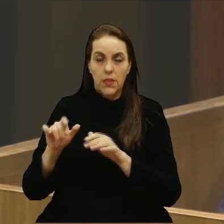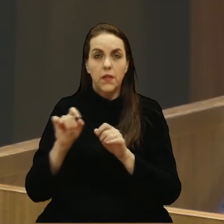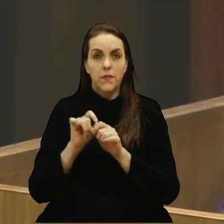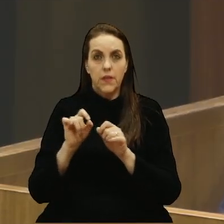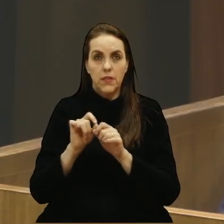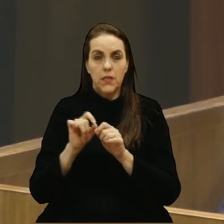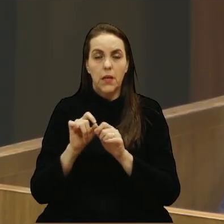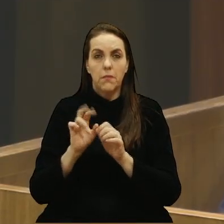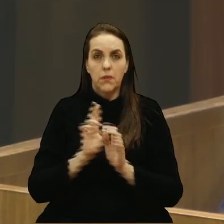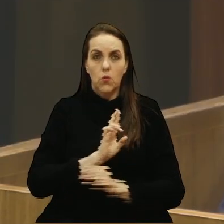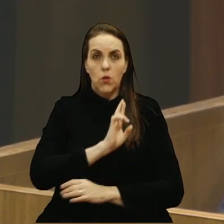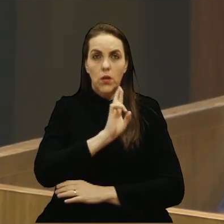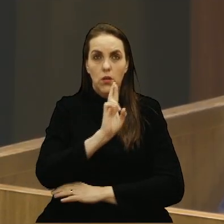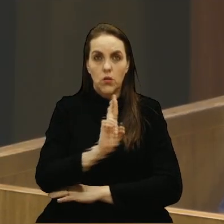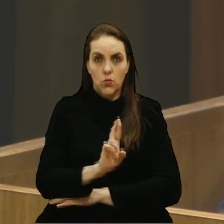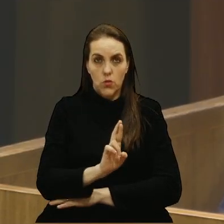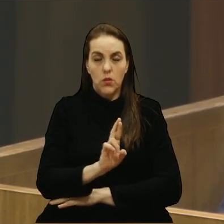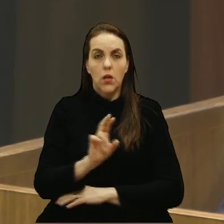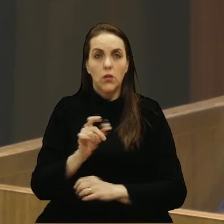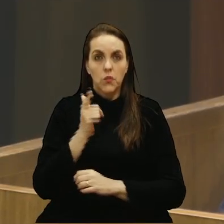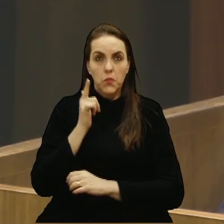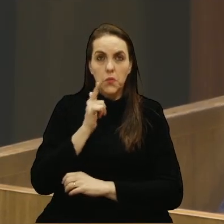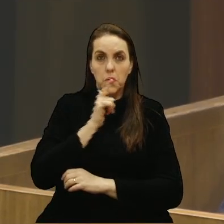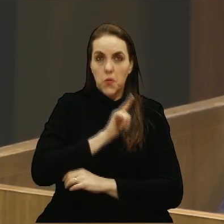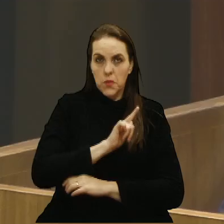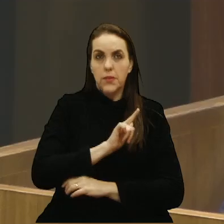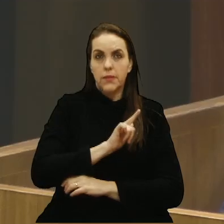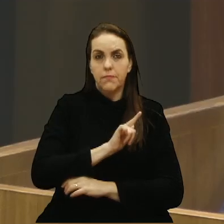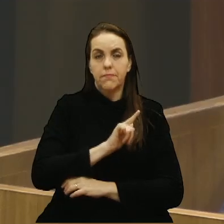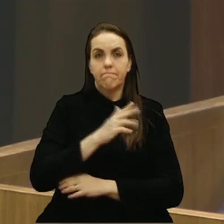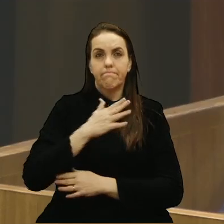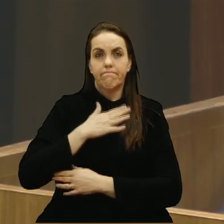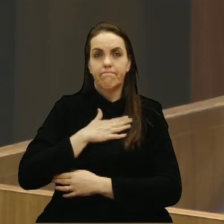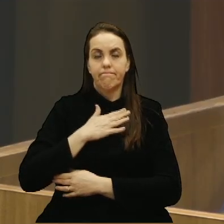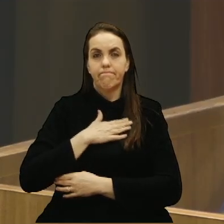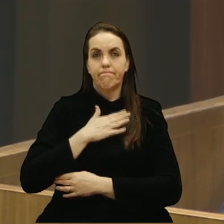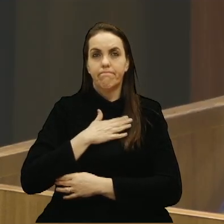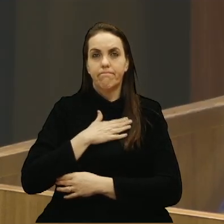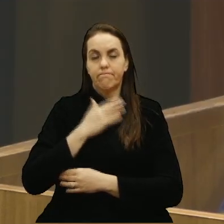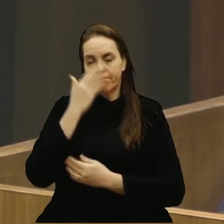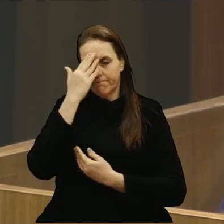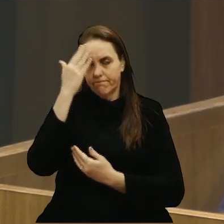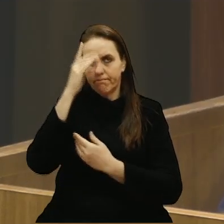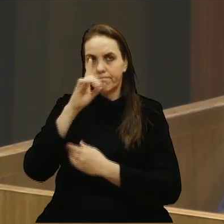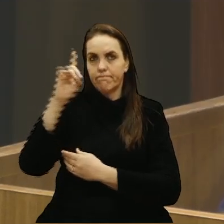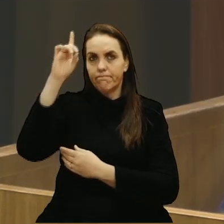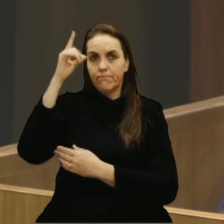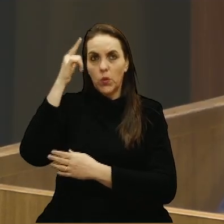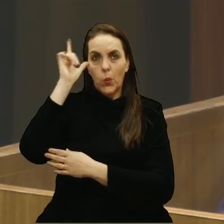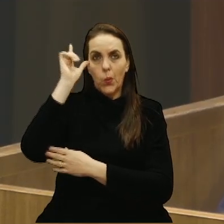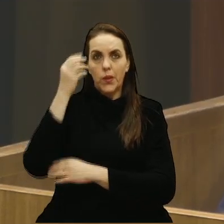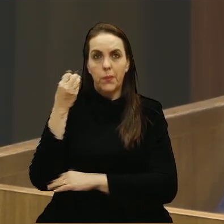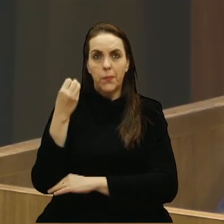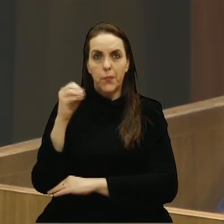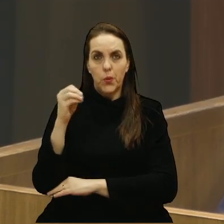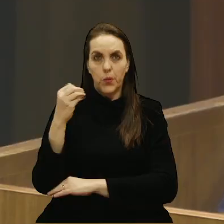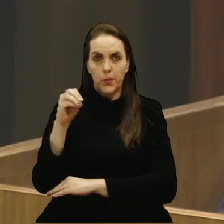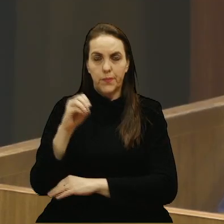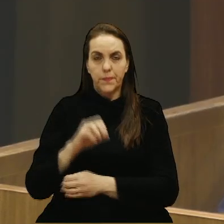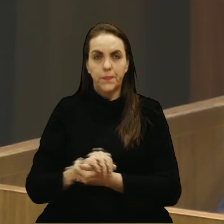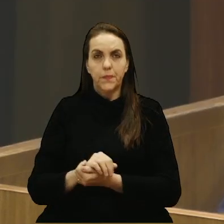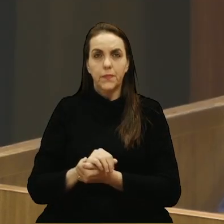o resultado fosse alcançado como eu alcancei, graças a Deus, ontem em Porto Alegre.